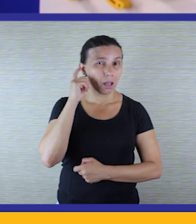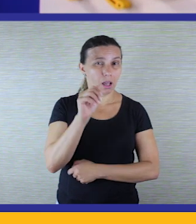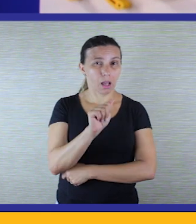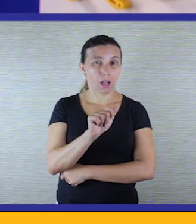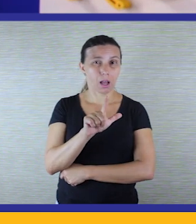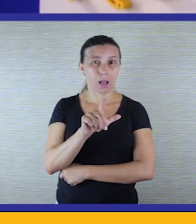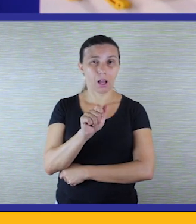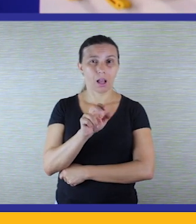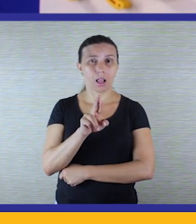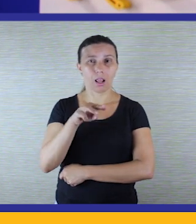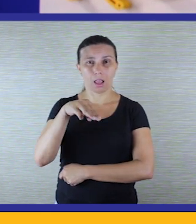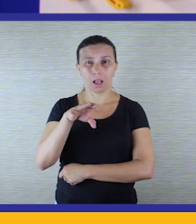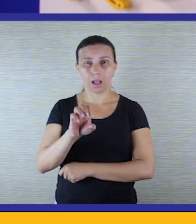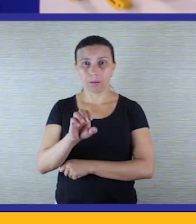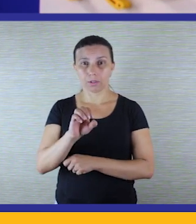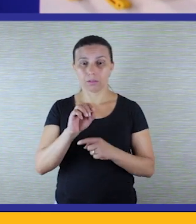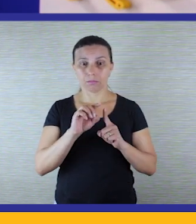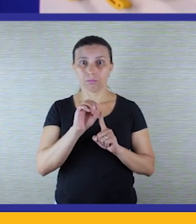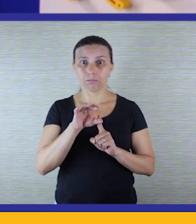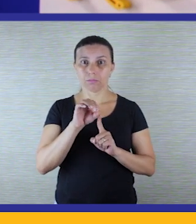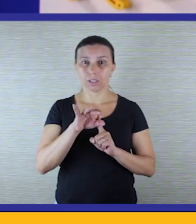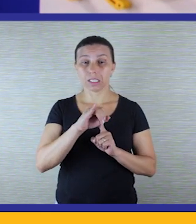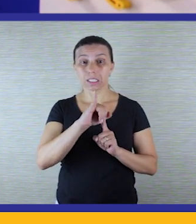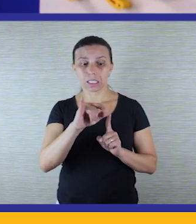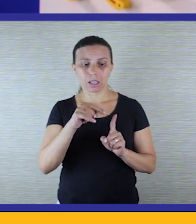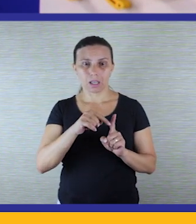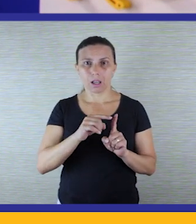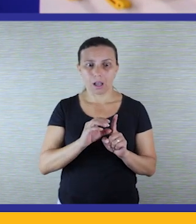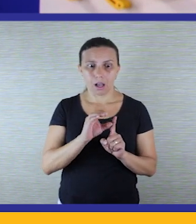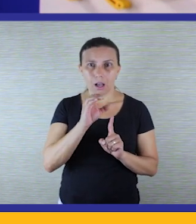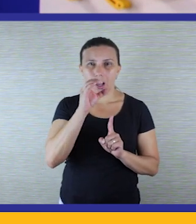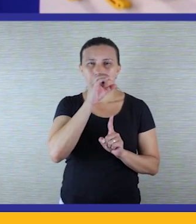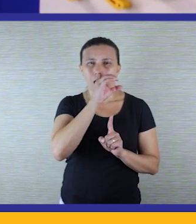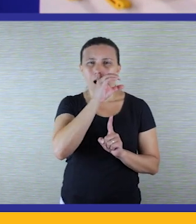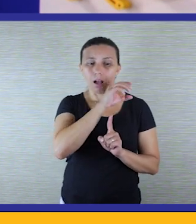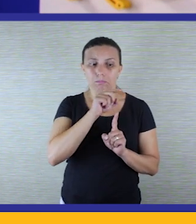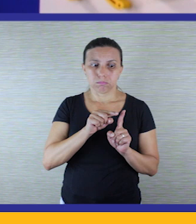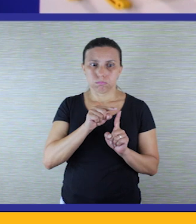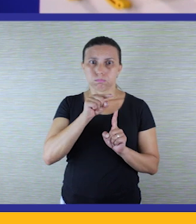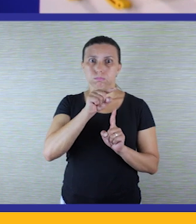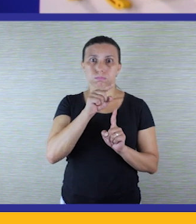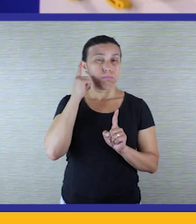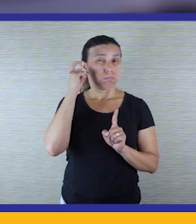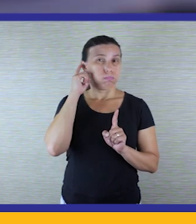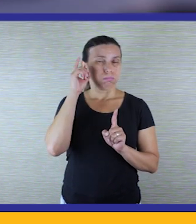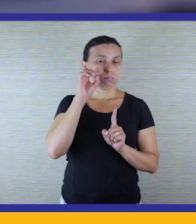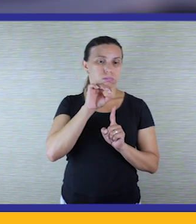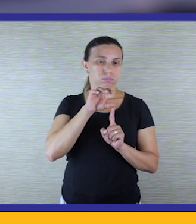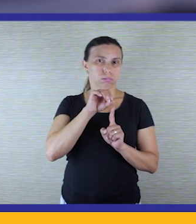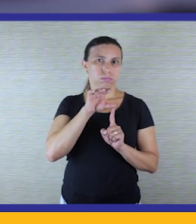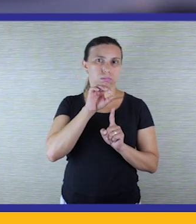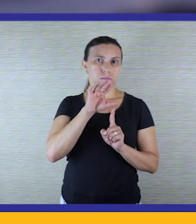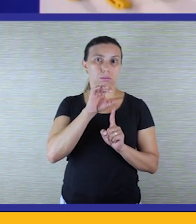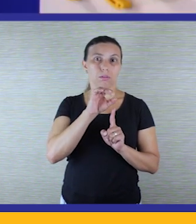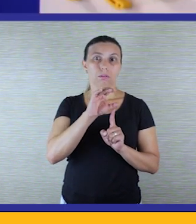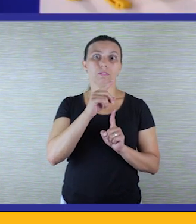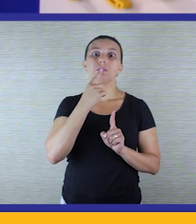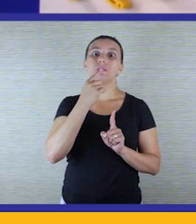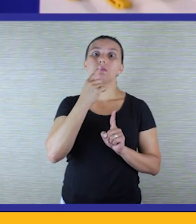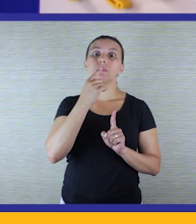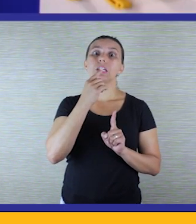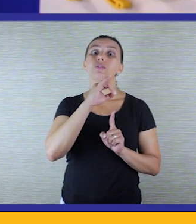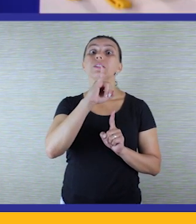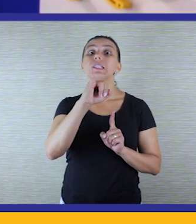vermelho quando a temperatura estiver acima de certo valor muito quente e retorne ao verde quando ela